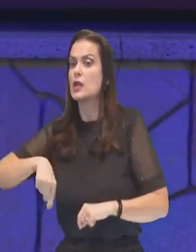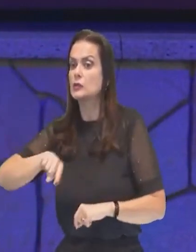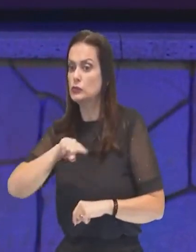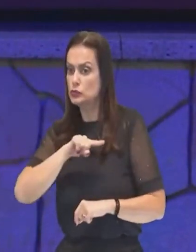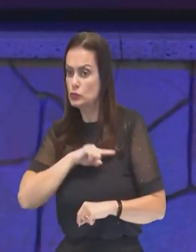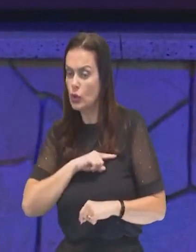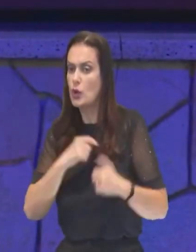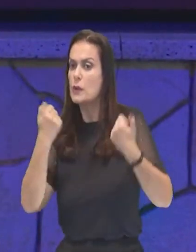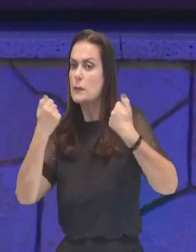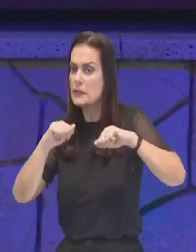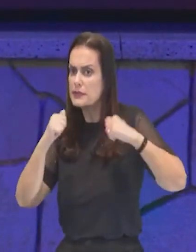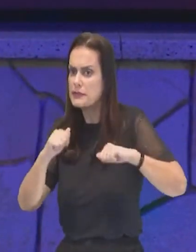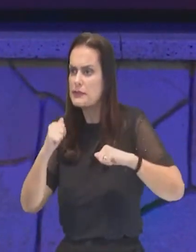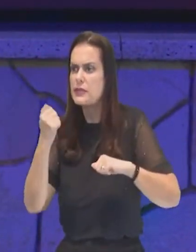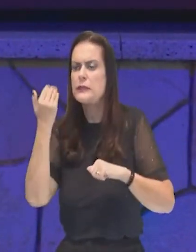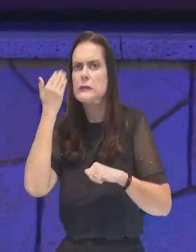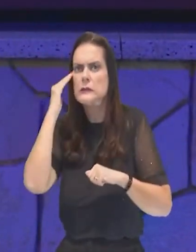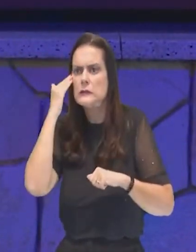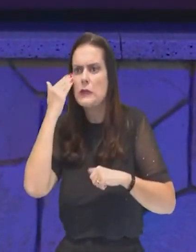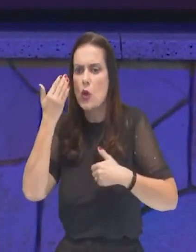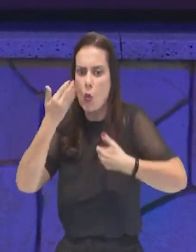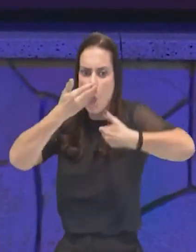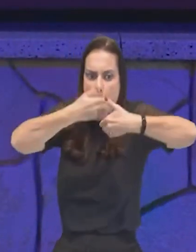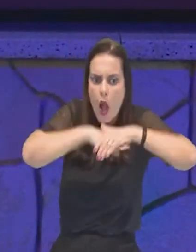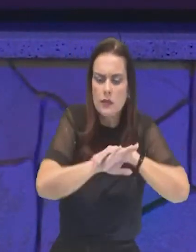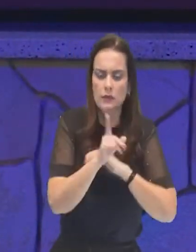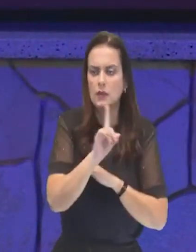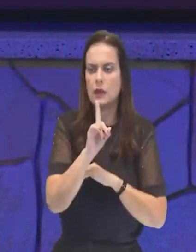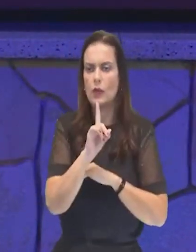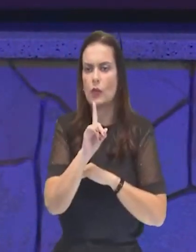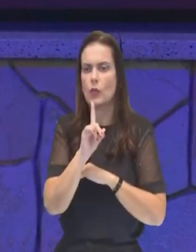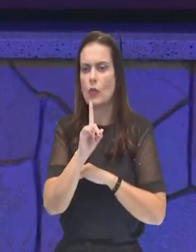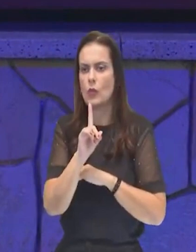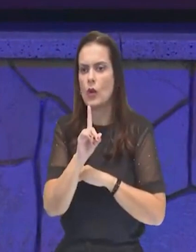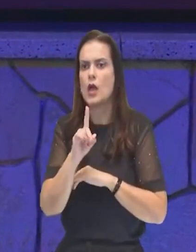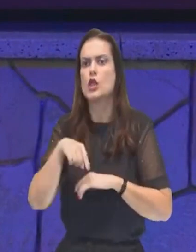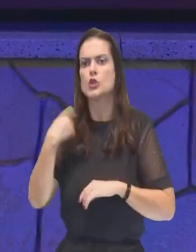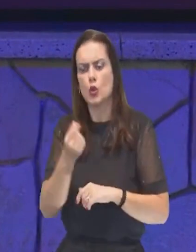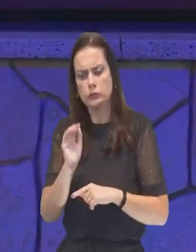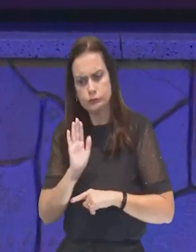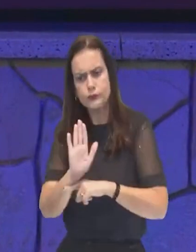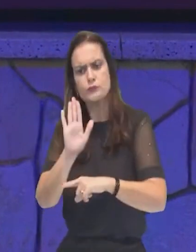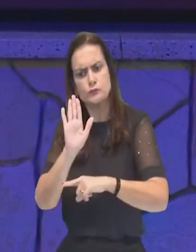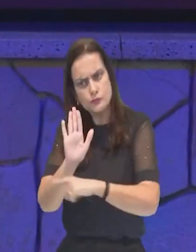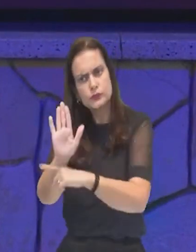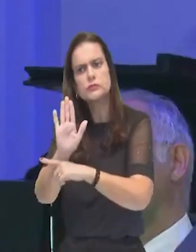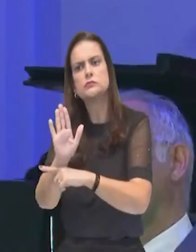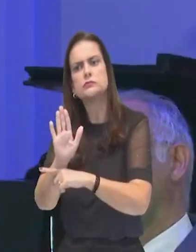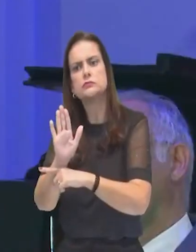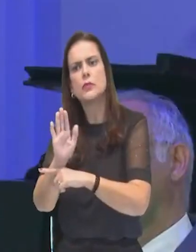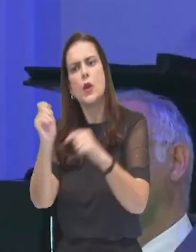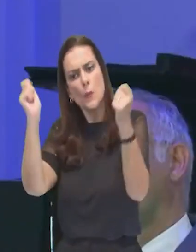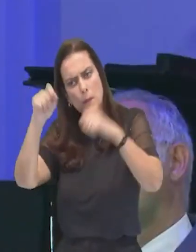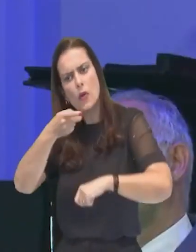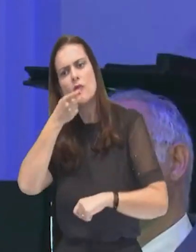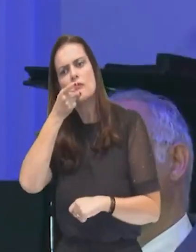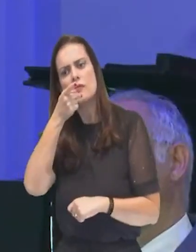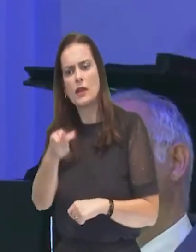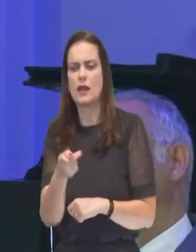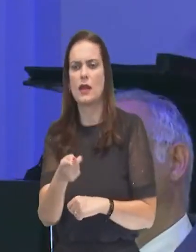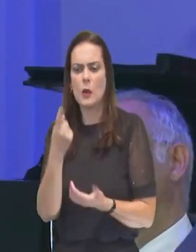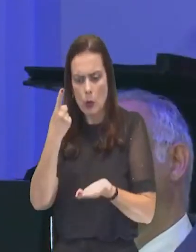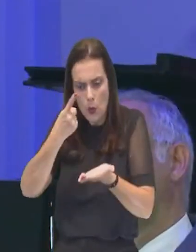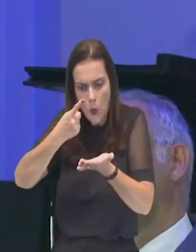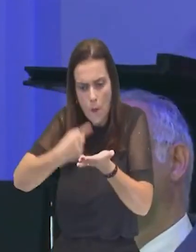estou dizendo isso para os irmãos para dizer que eu acredito nessa mensagem de Deus e que o Senhor, pela sua graça, me permite